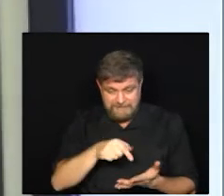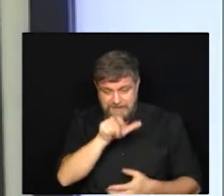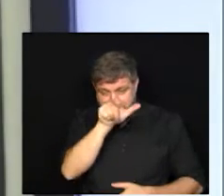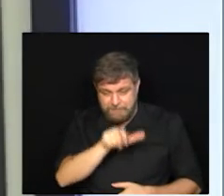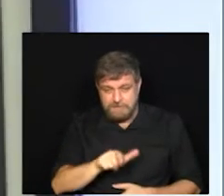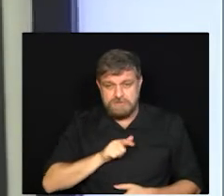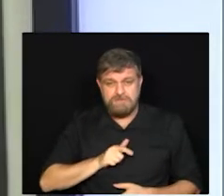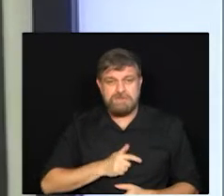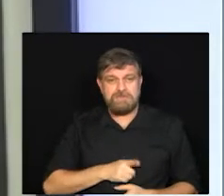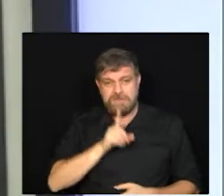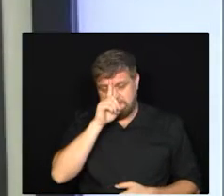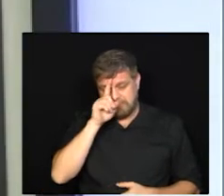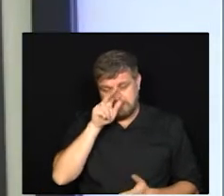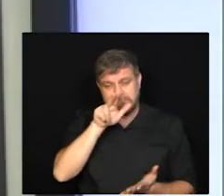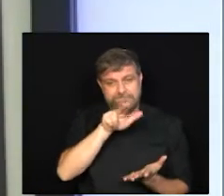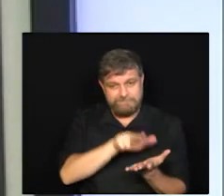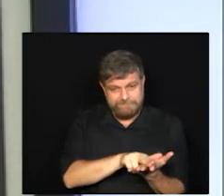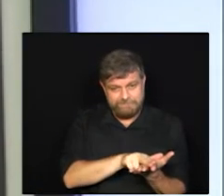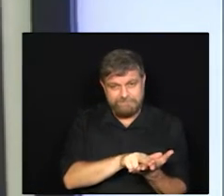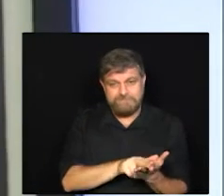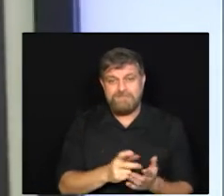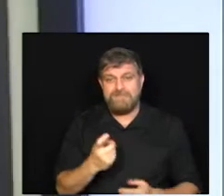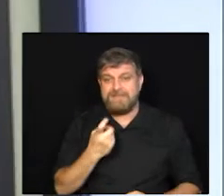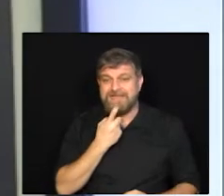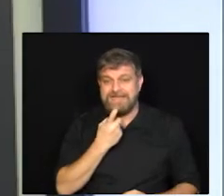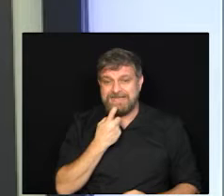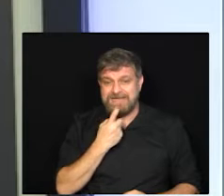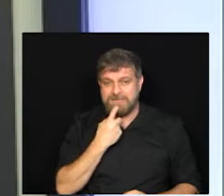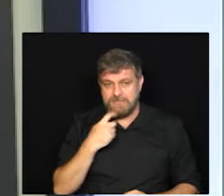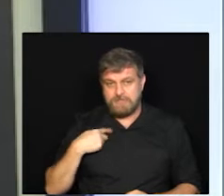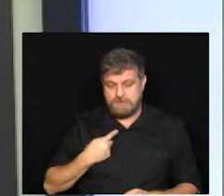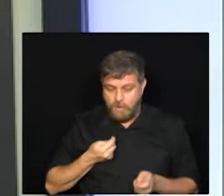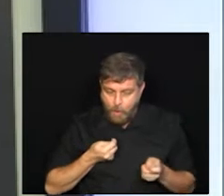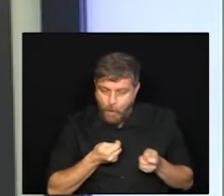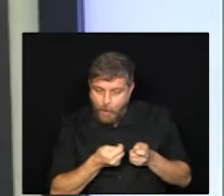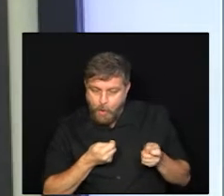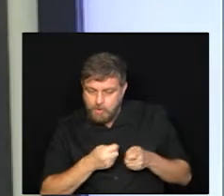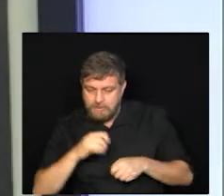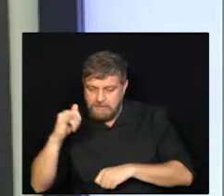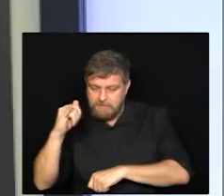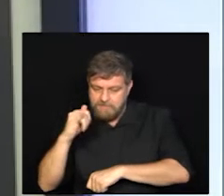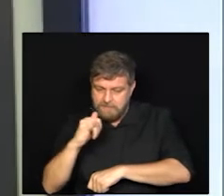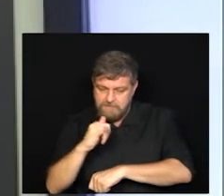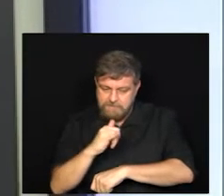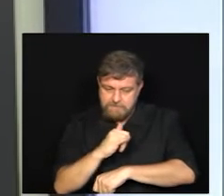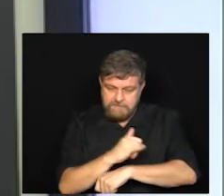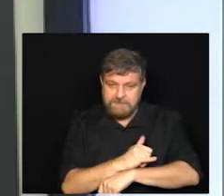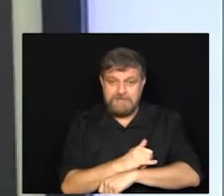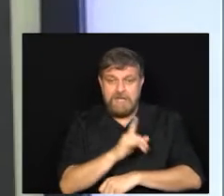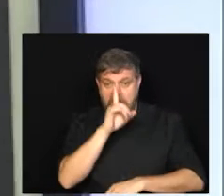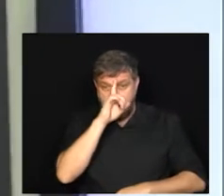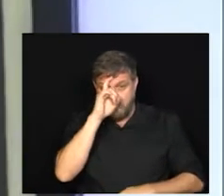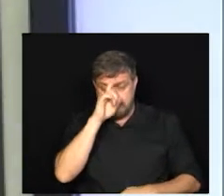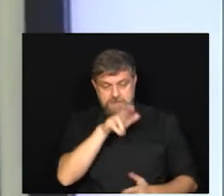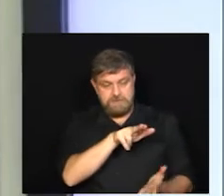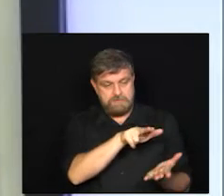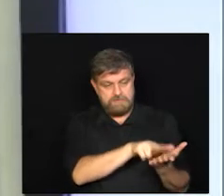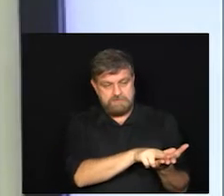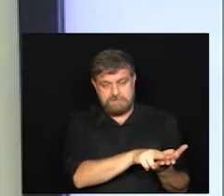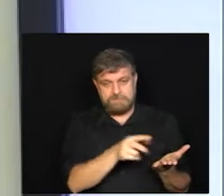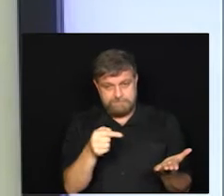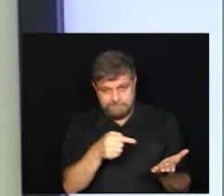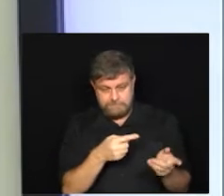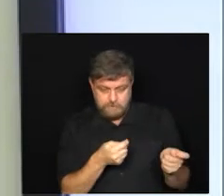foi internada em Campinas, veio de avião. Nós monitoramos o avião, nós monitoramos o hospital que ela ficou internada e